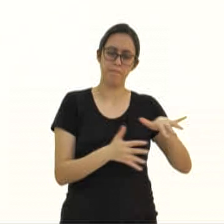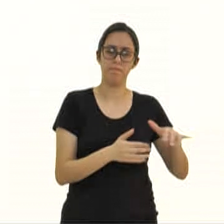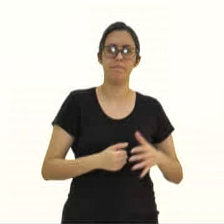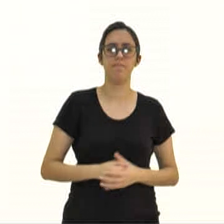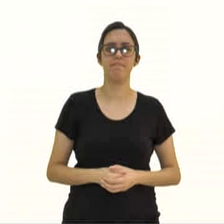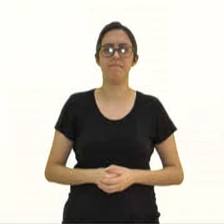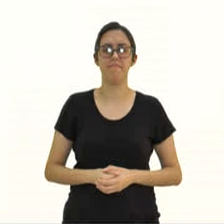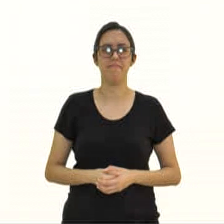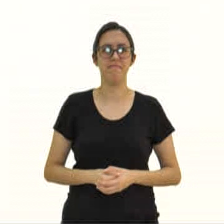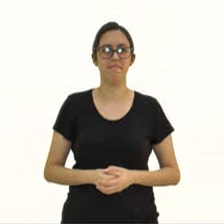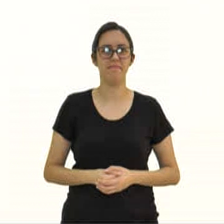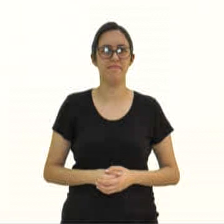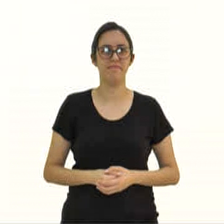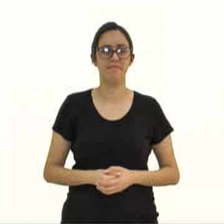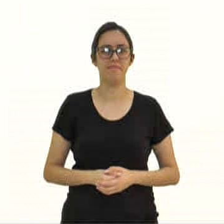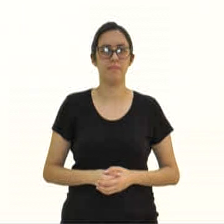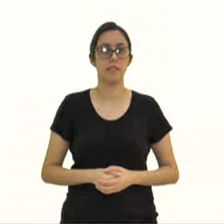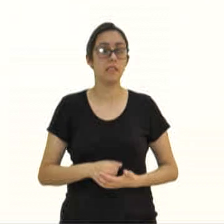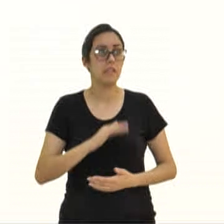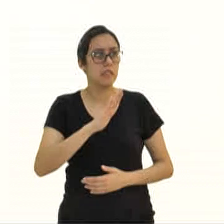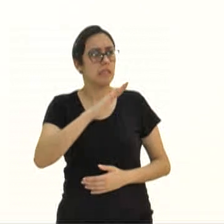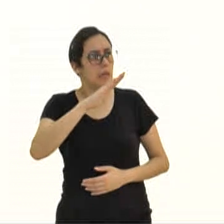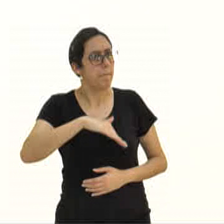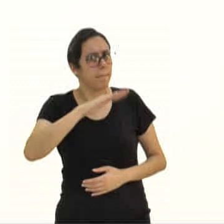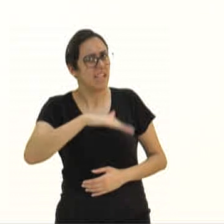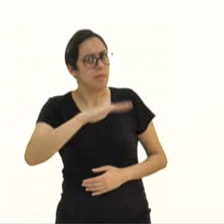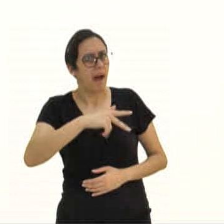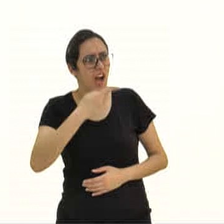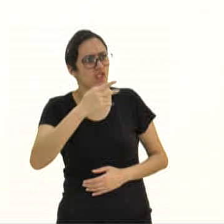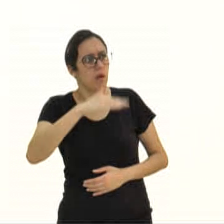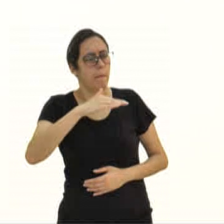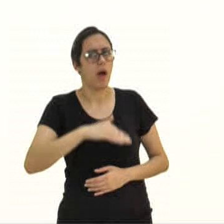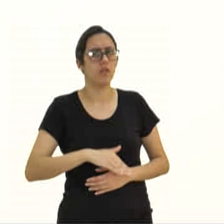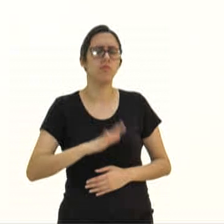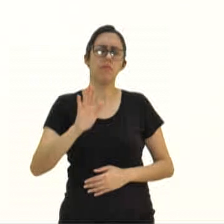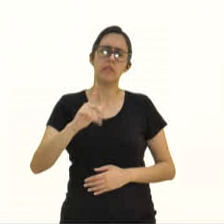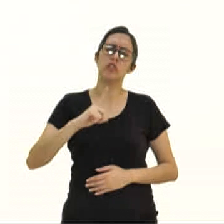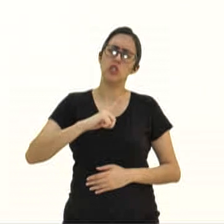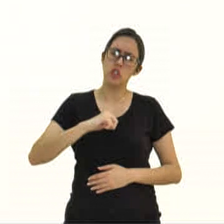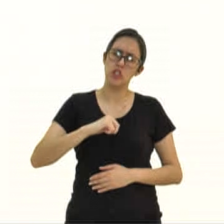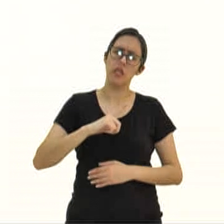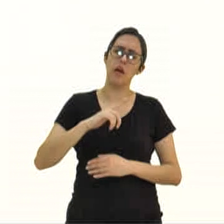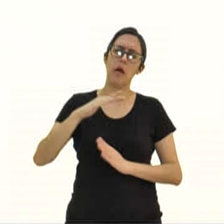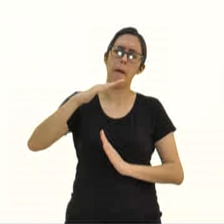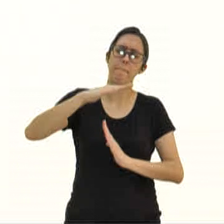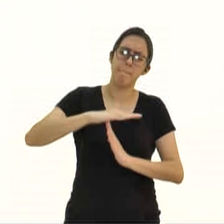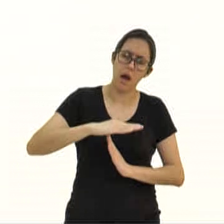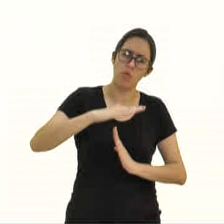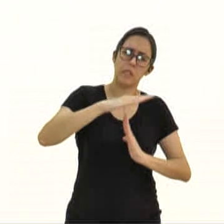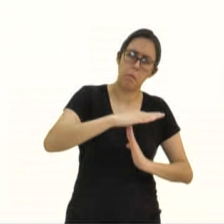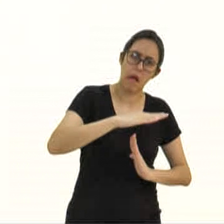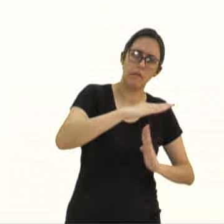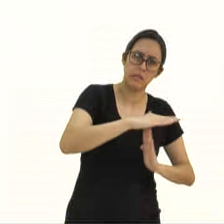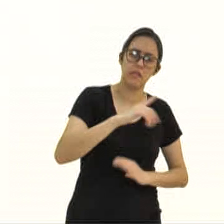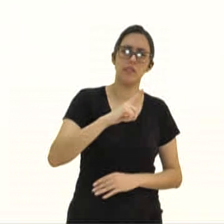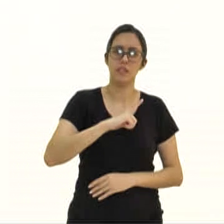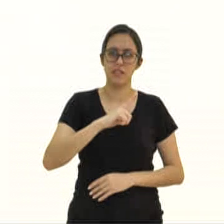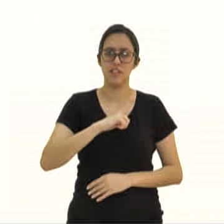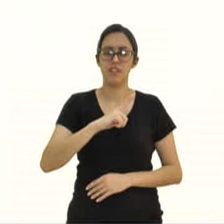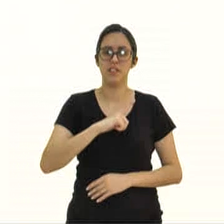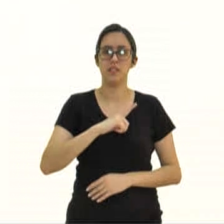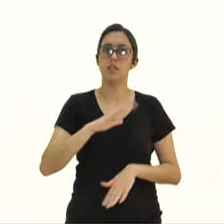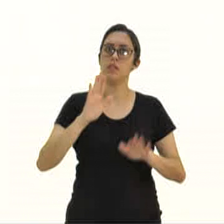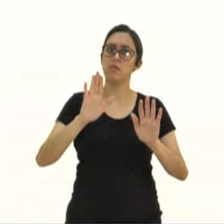mais baixo. Havia também umas pausas. 2 outras vezes pareceu-me que havia